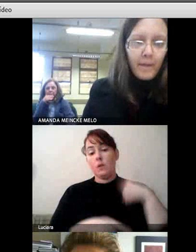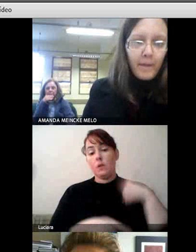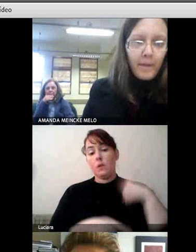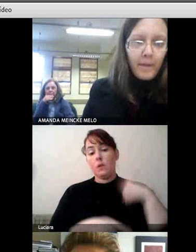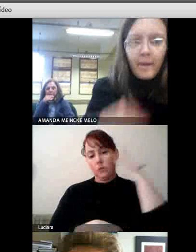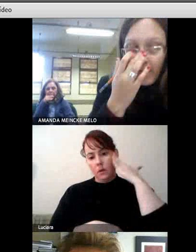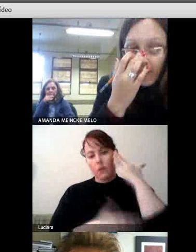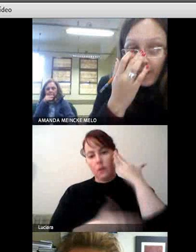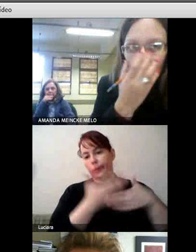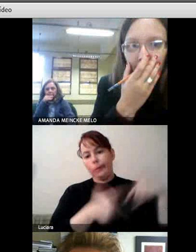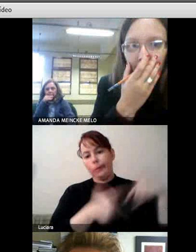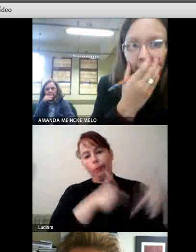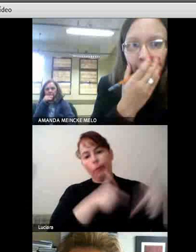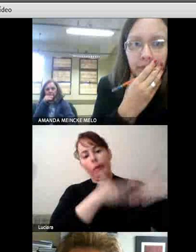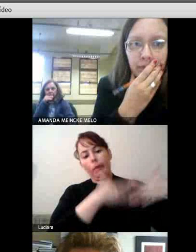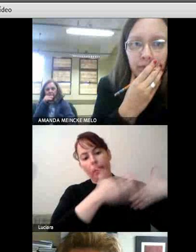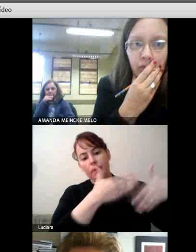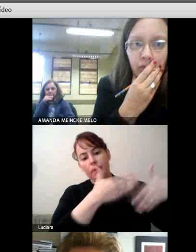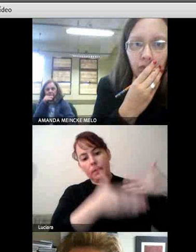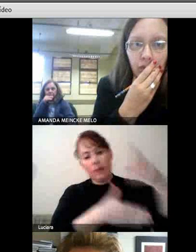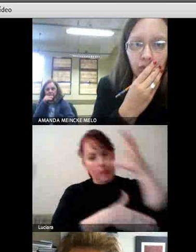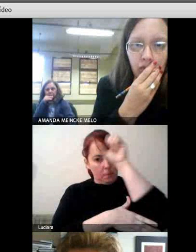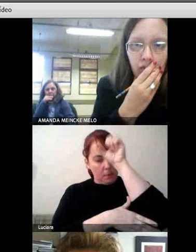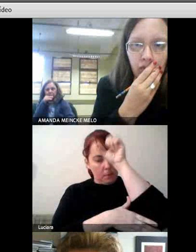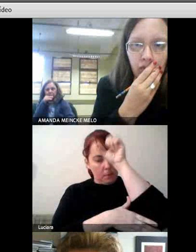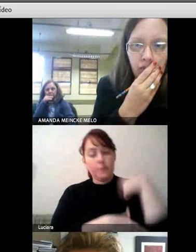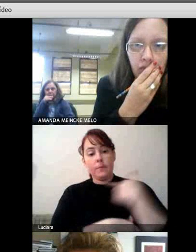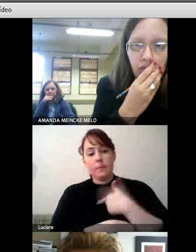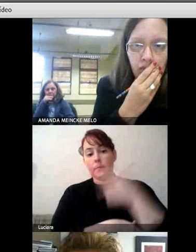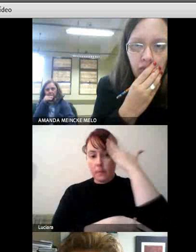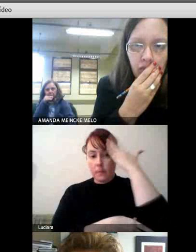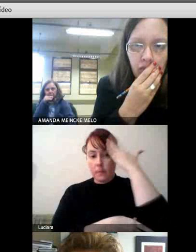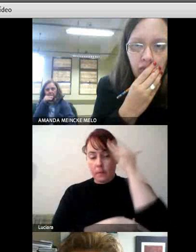O que mudou nessa escola? O que mudou nessa aula? O que mudou com essa professora?